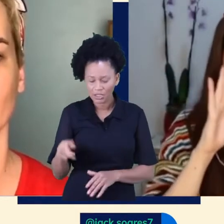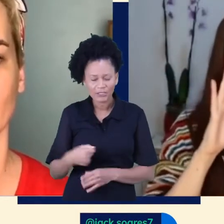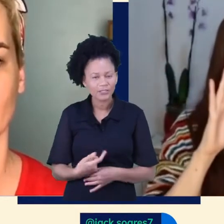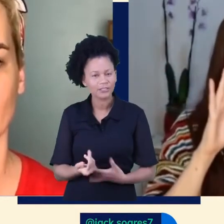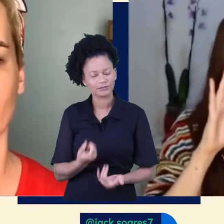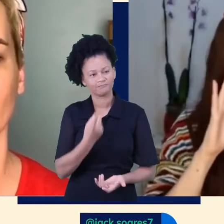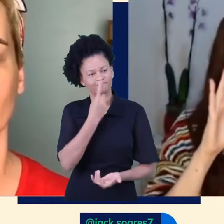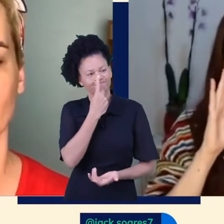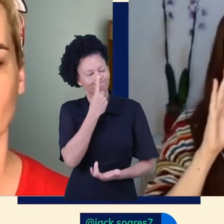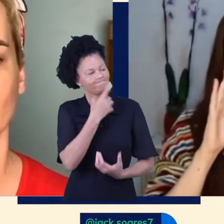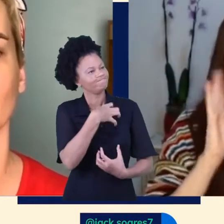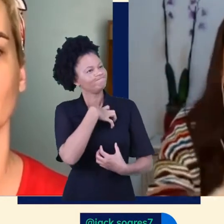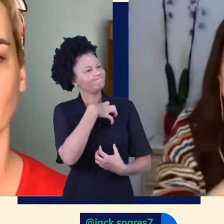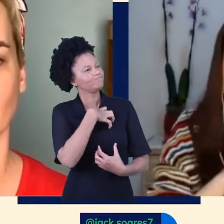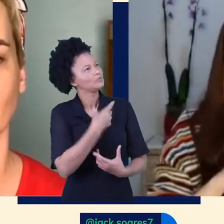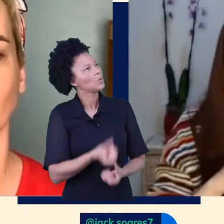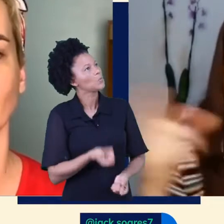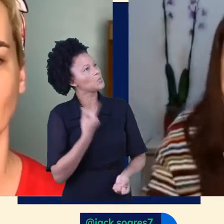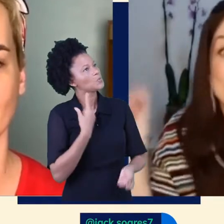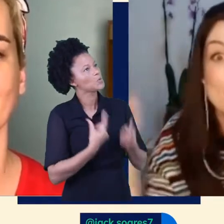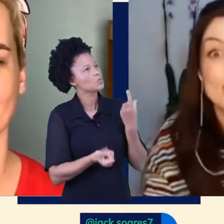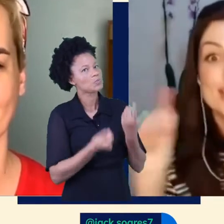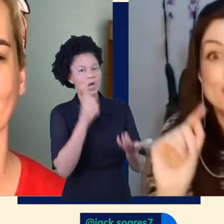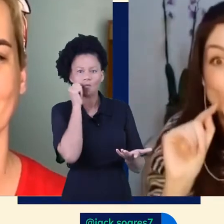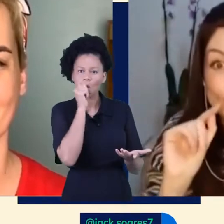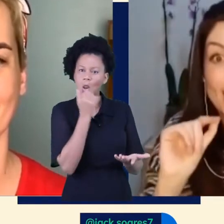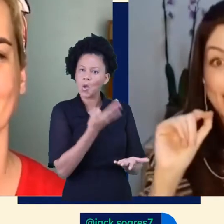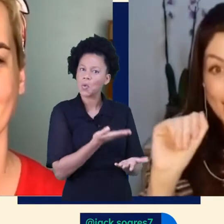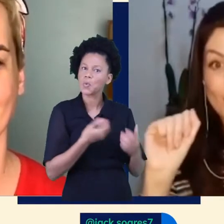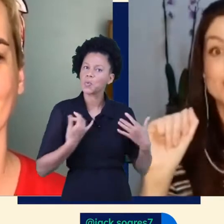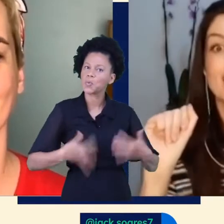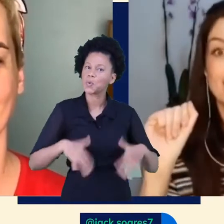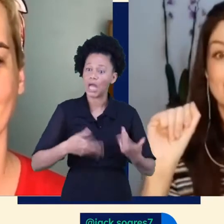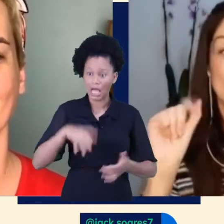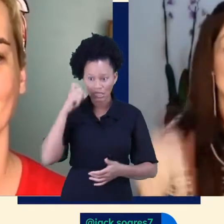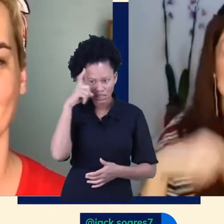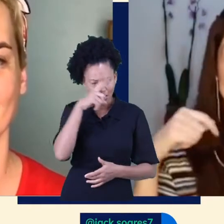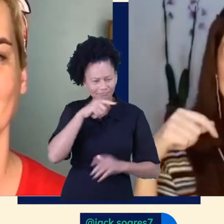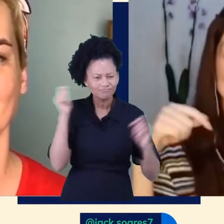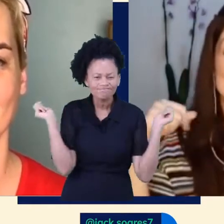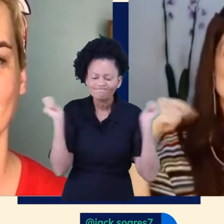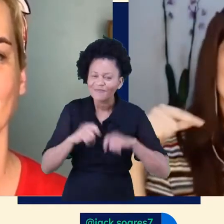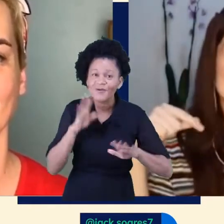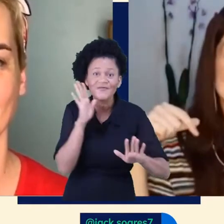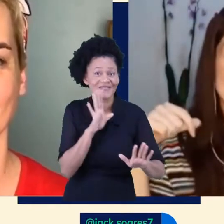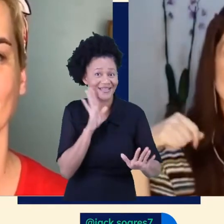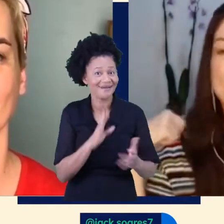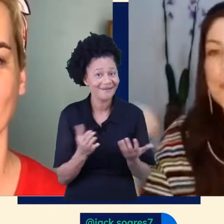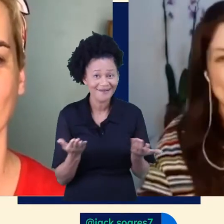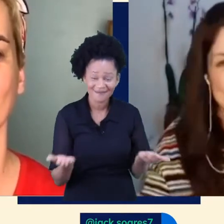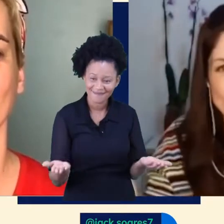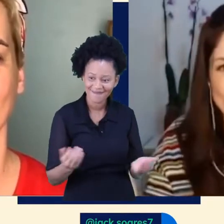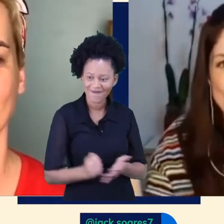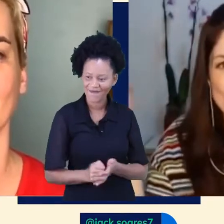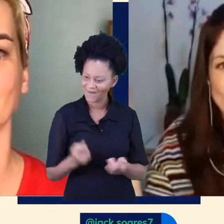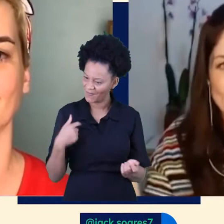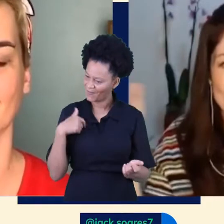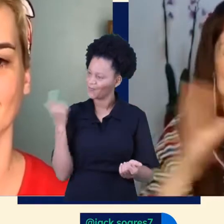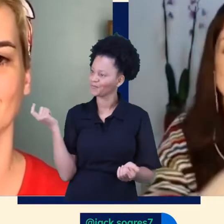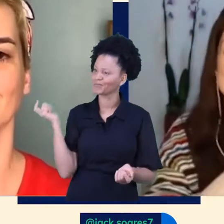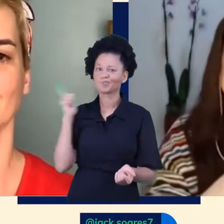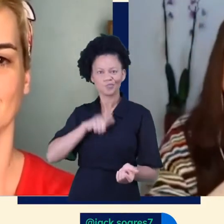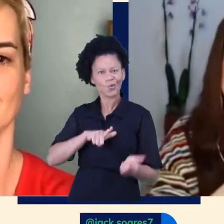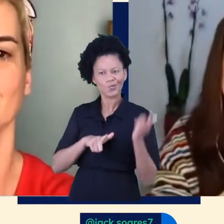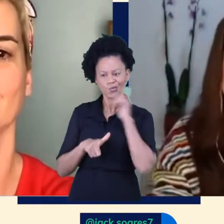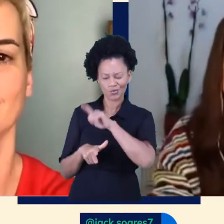que legal que é ser mulher. É difícil, mas também pode ser muito legal, né? Olha onde é que eu posso chegar. Mostra filme,